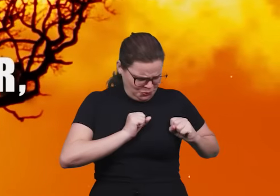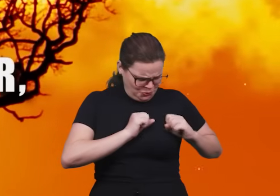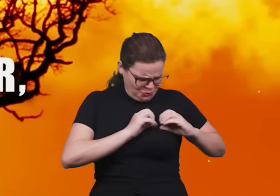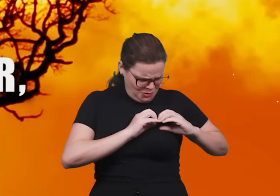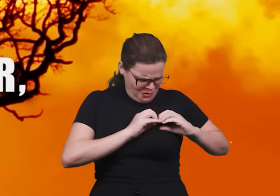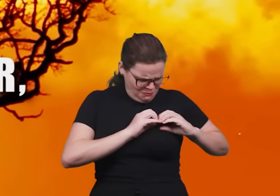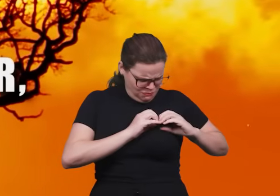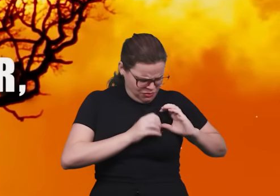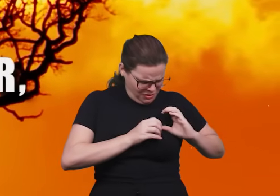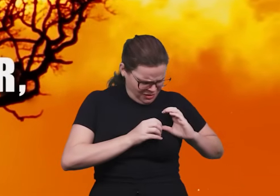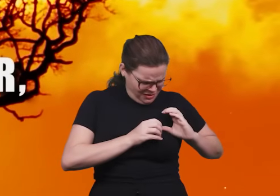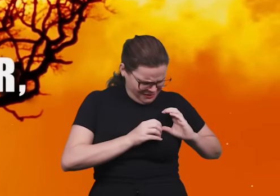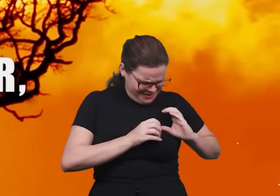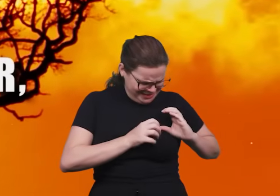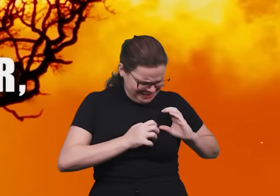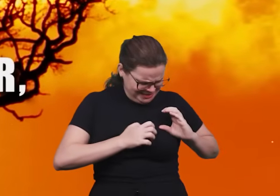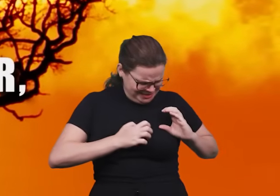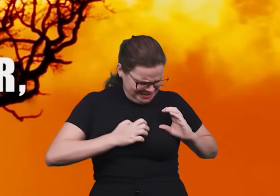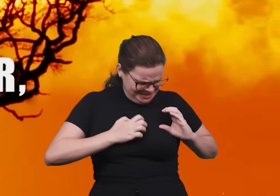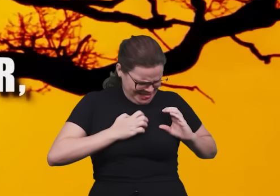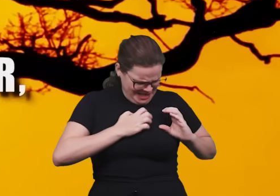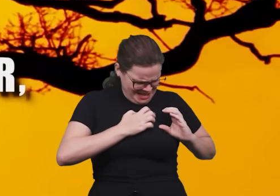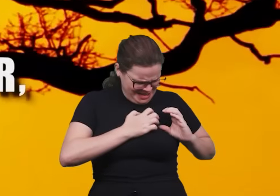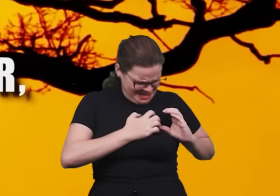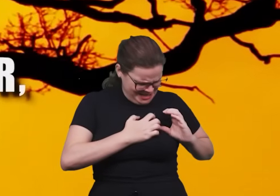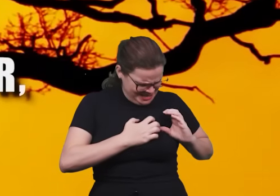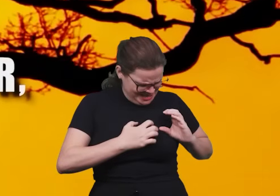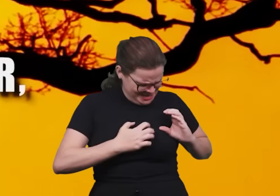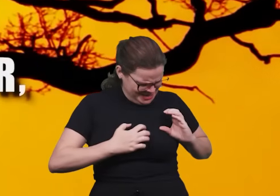amor que sara a dor,